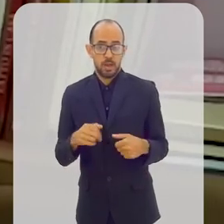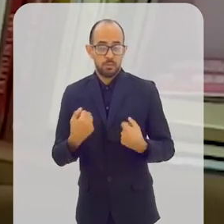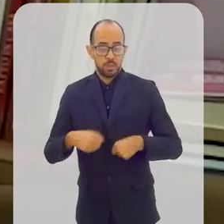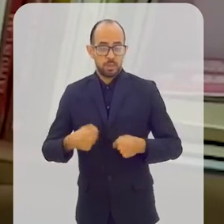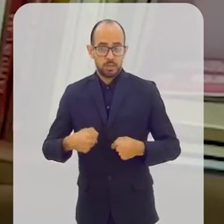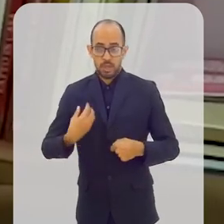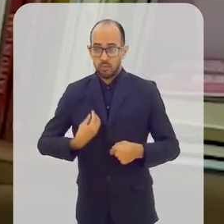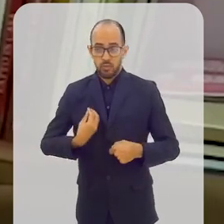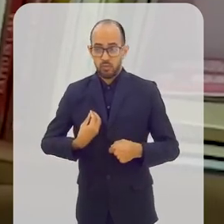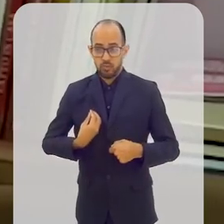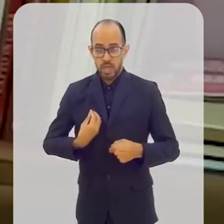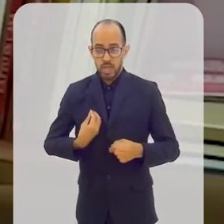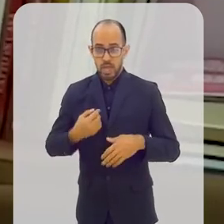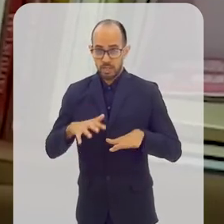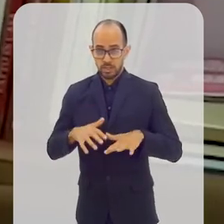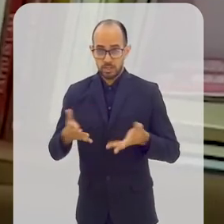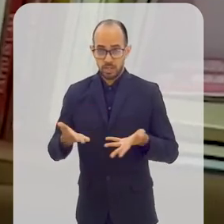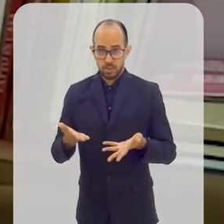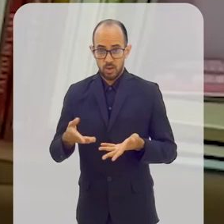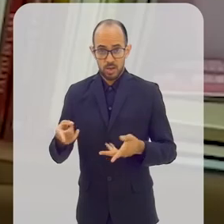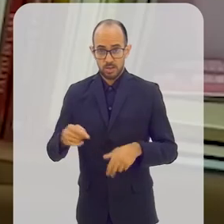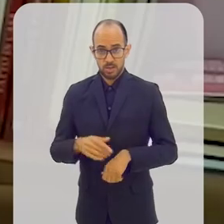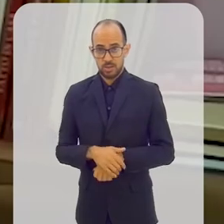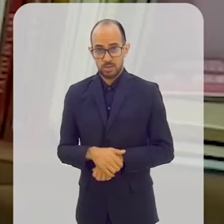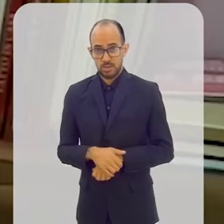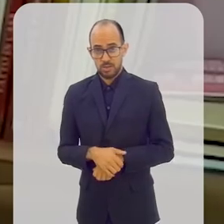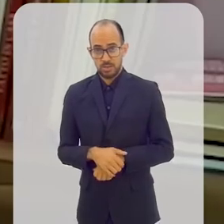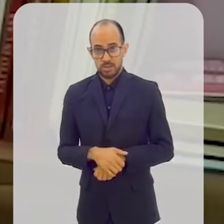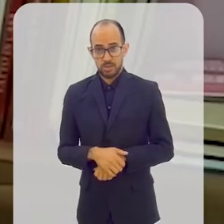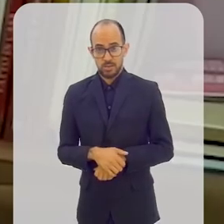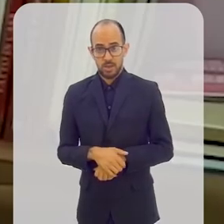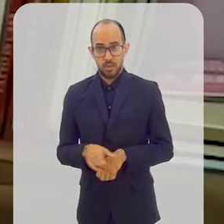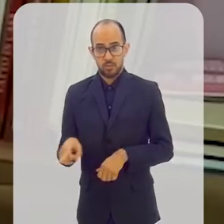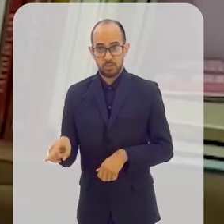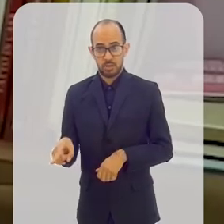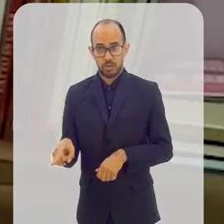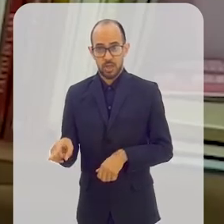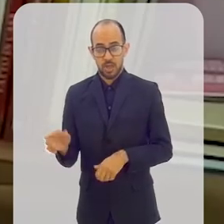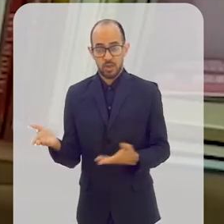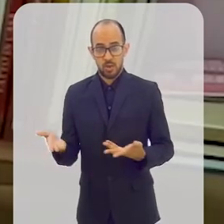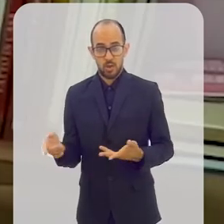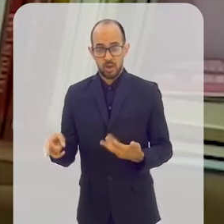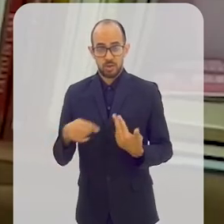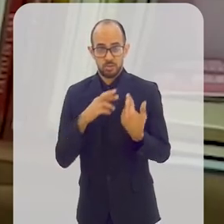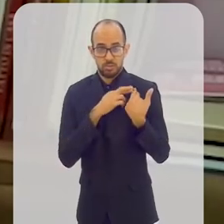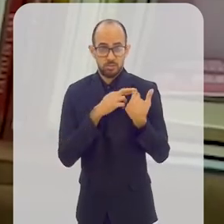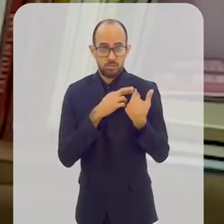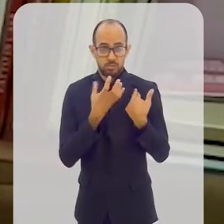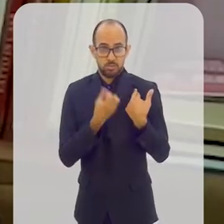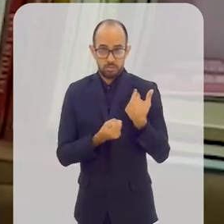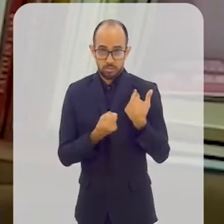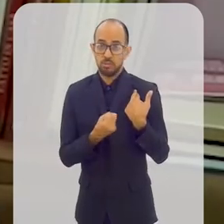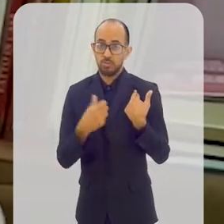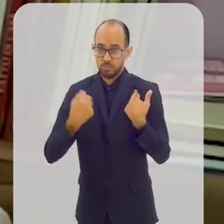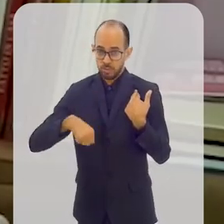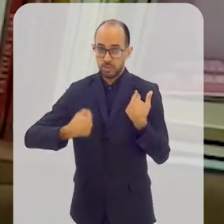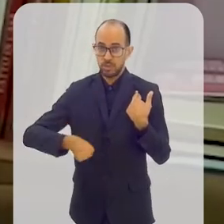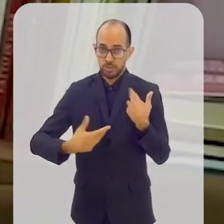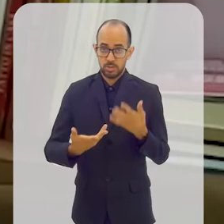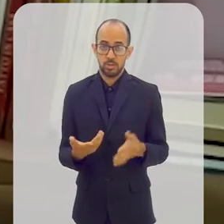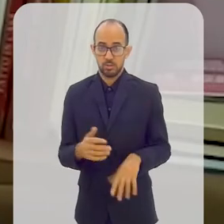vai ter que conviver a vida toda com esse negócio agora. Então, é ele se responsabilizar por aquele ato. Oh, pô,